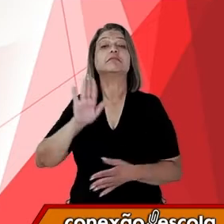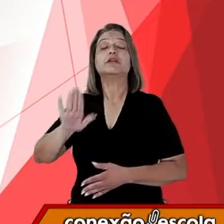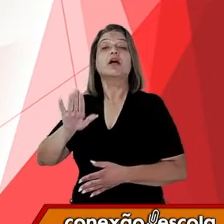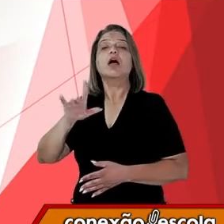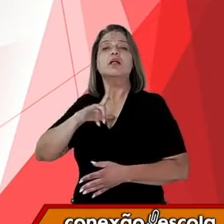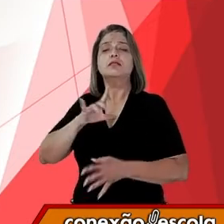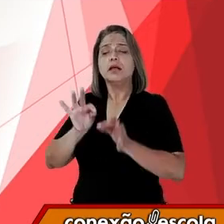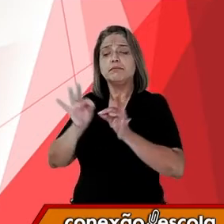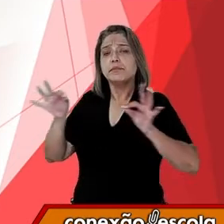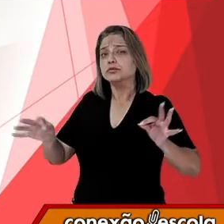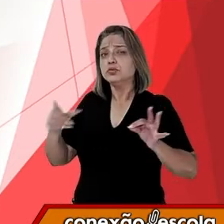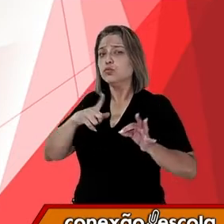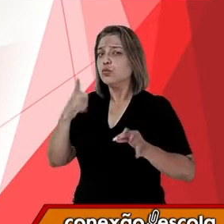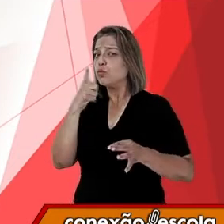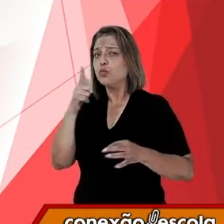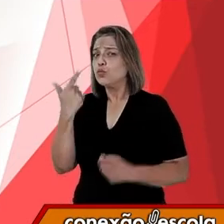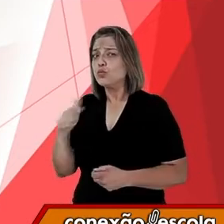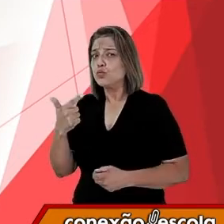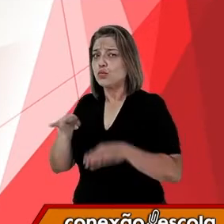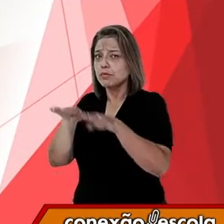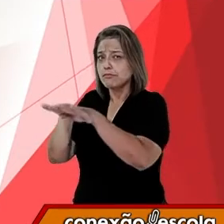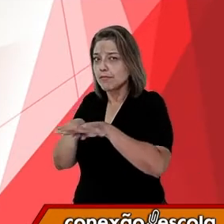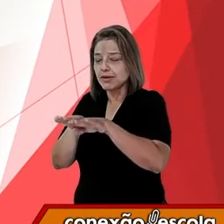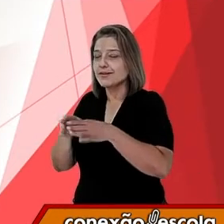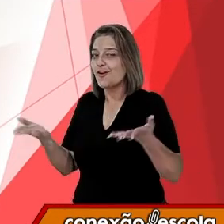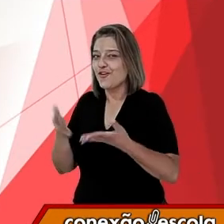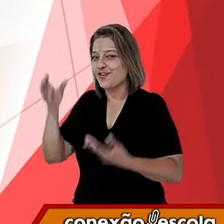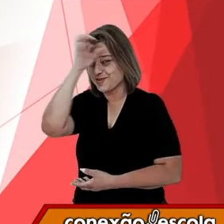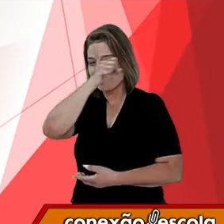padronizadas? Nós vamos aprender hoje.